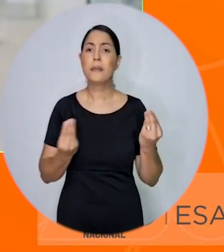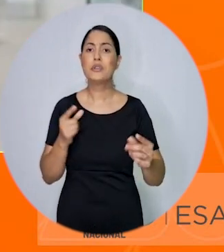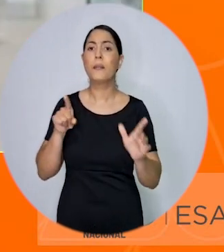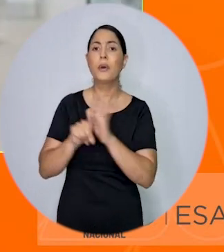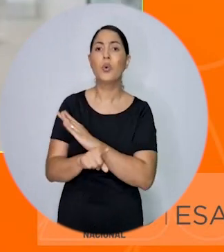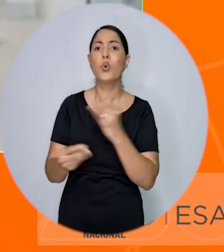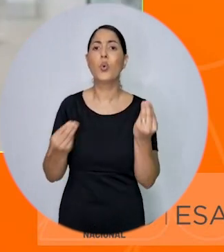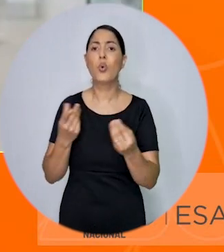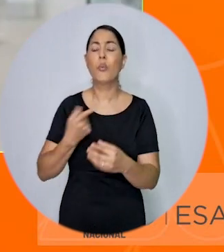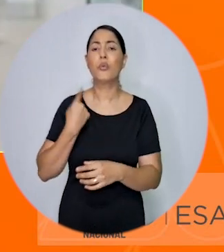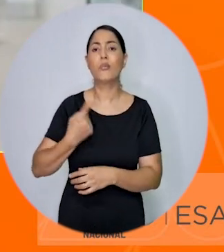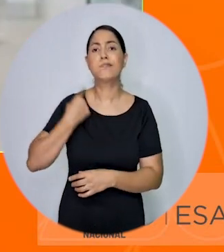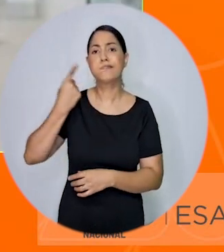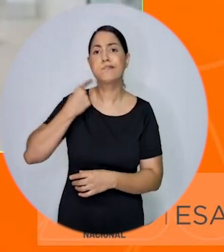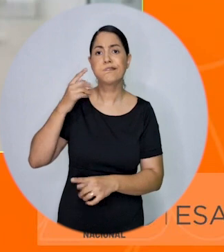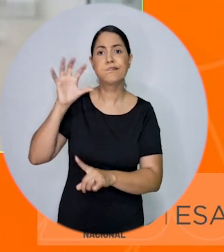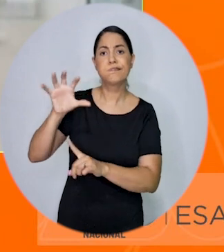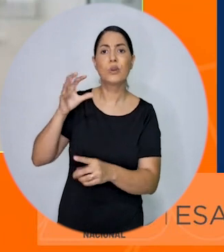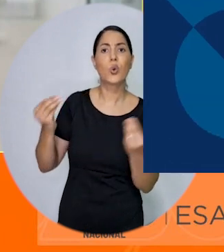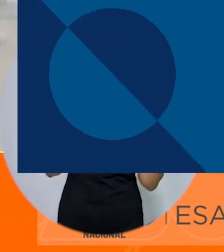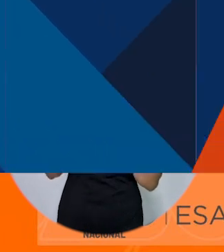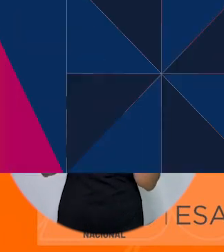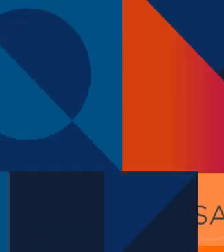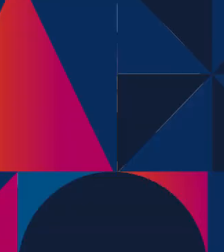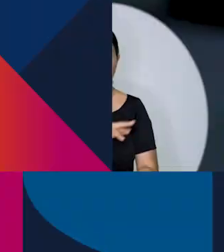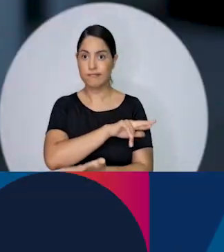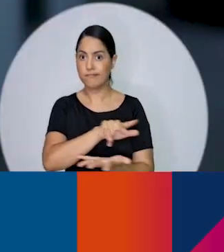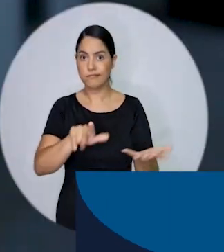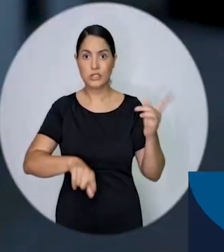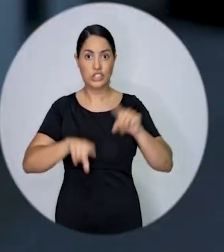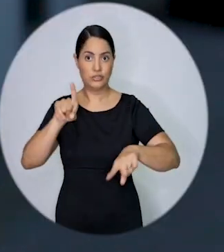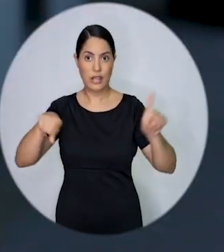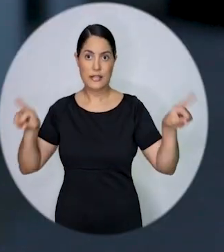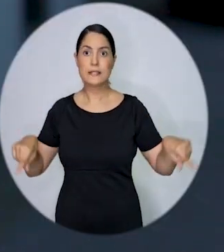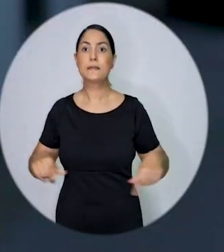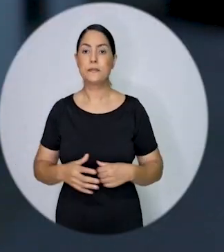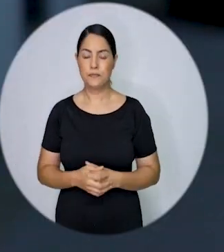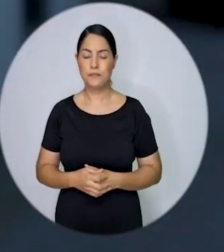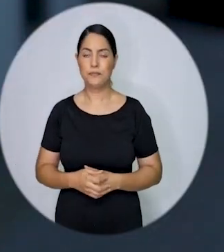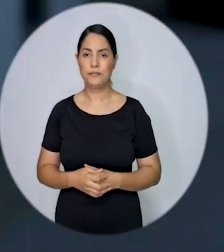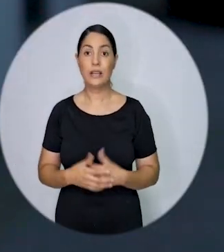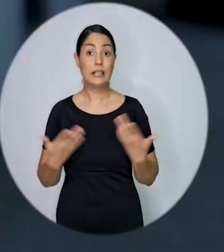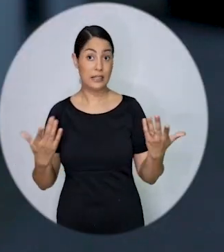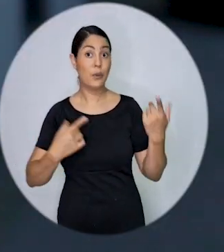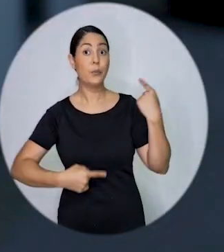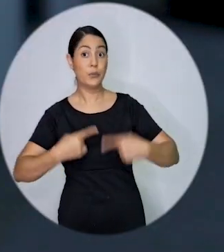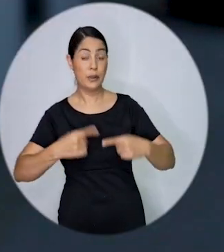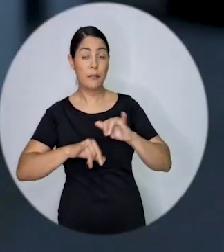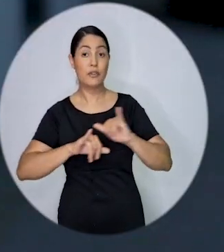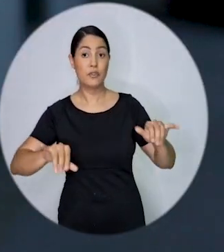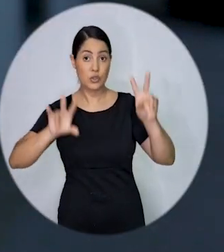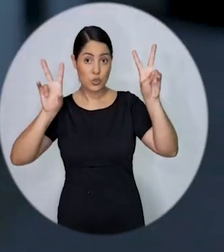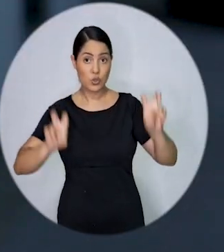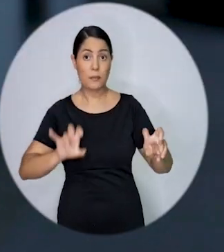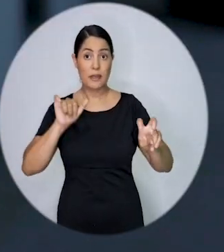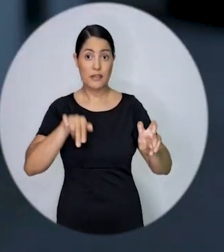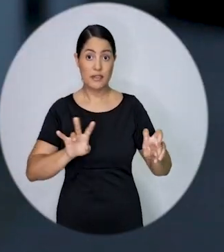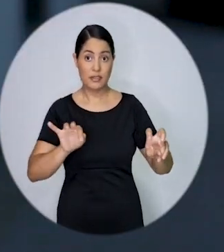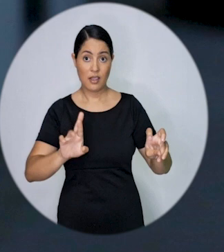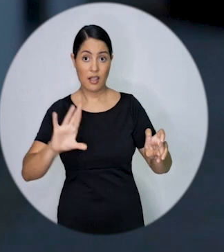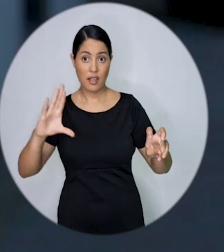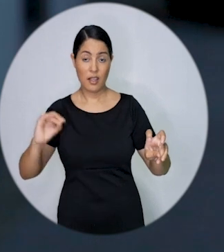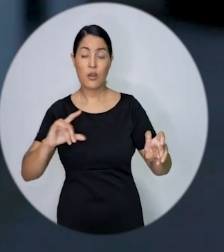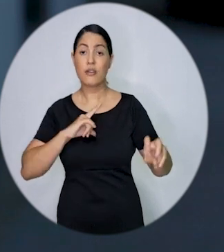isso impacta na advocacia? De várias maneiras. Teve debate ainda voltado ao inventário, com práticas específicas